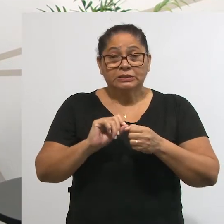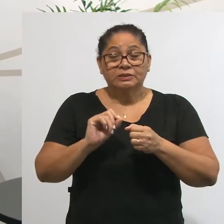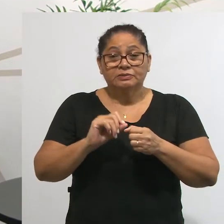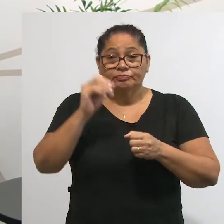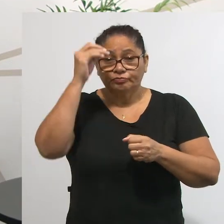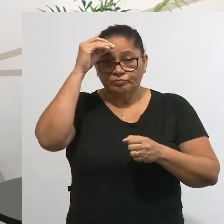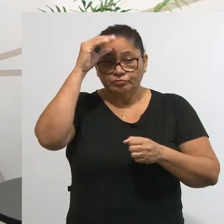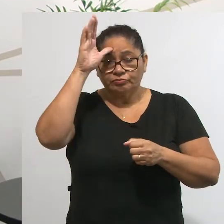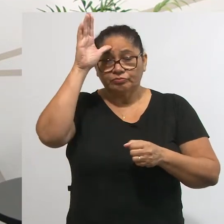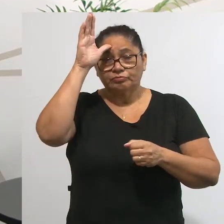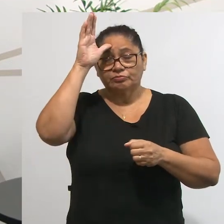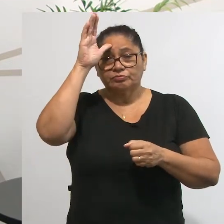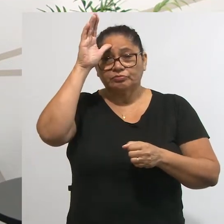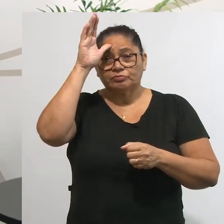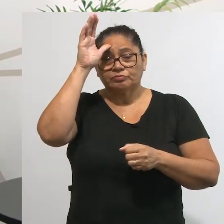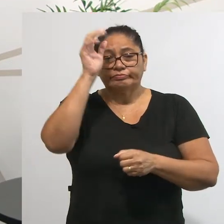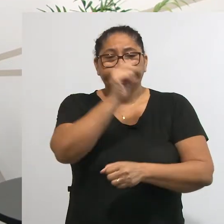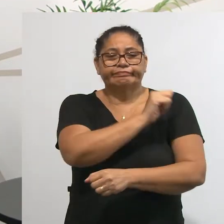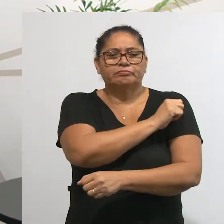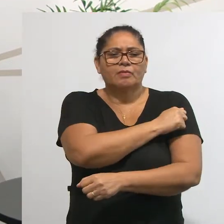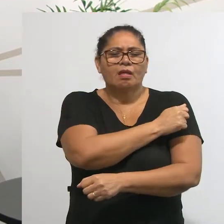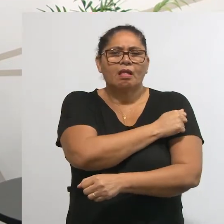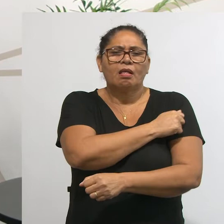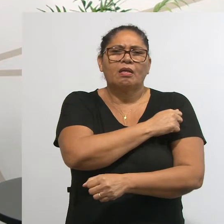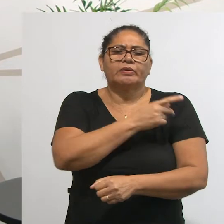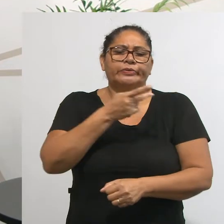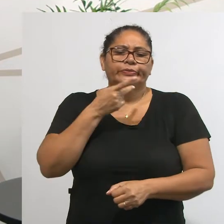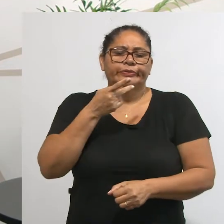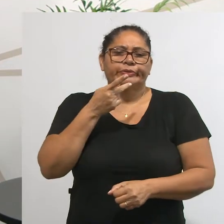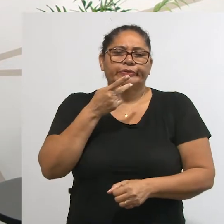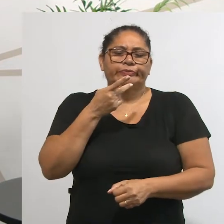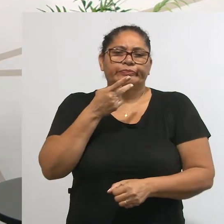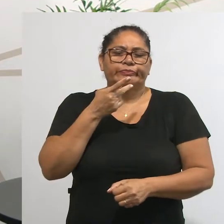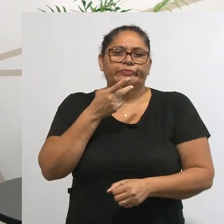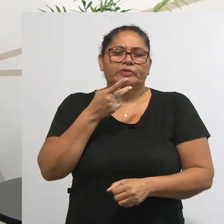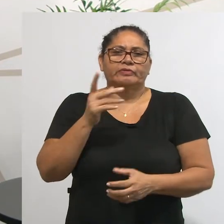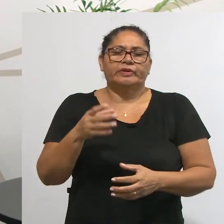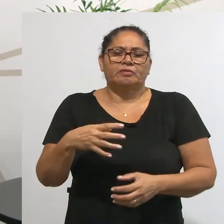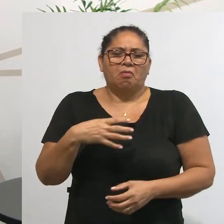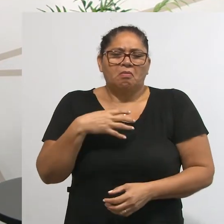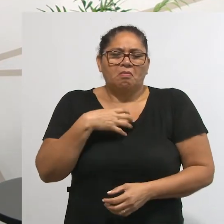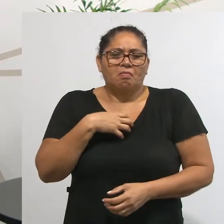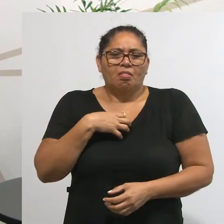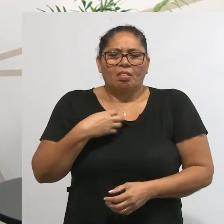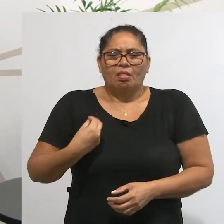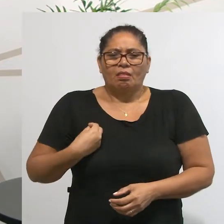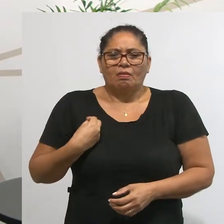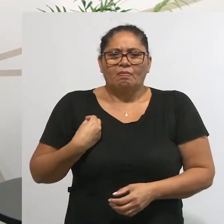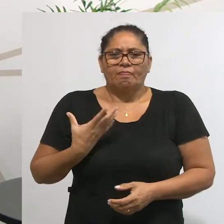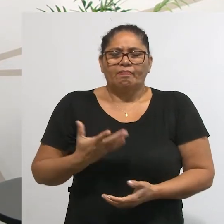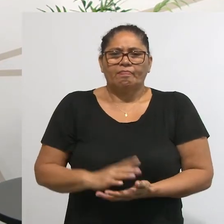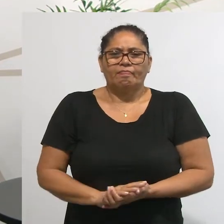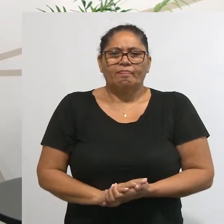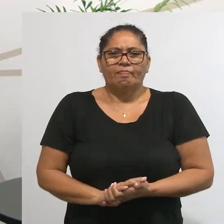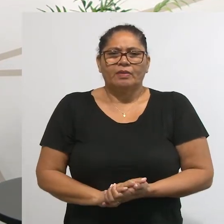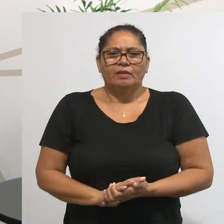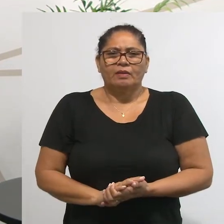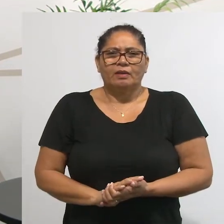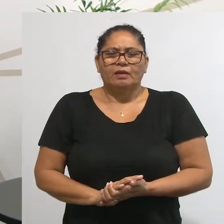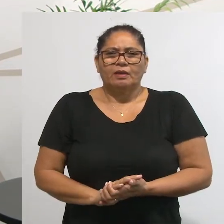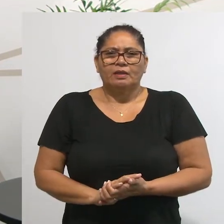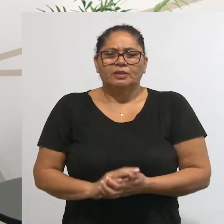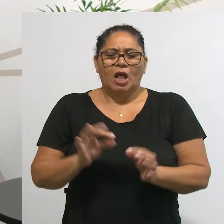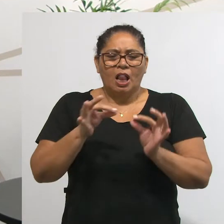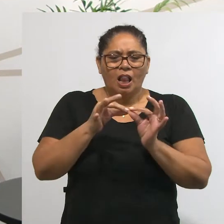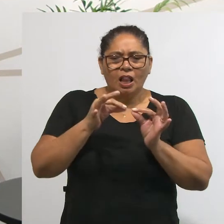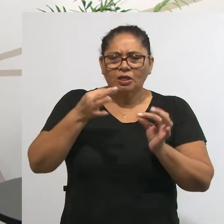conhecer o universo vocabular dos alunos. O que esses alunos falam? O que tem sentido na vida deles? Então, eu vou trazer